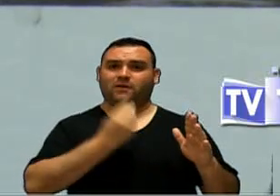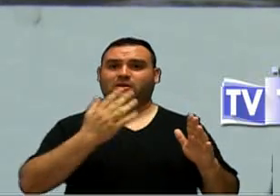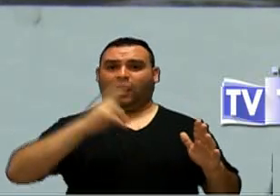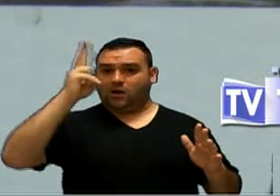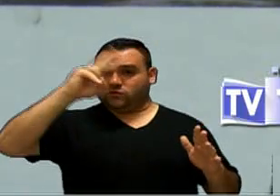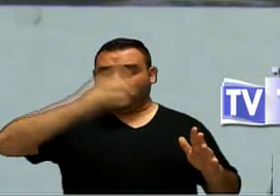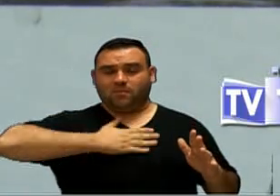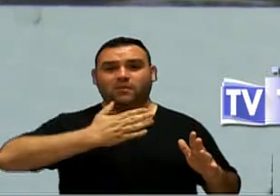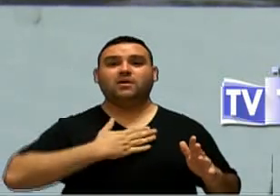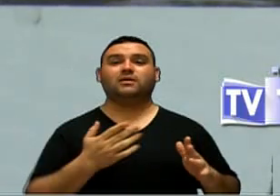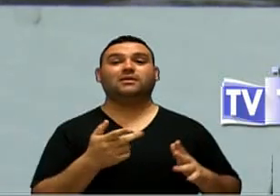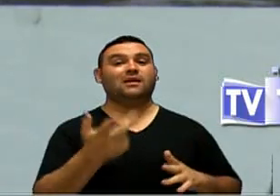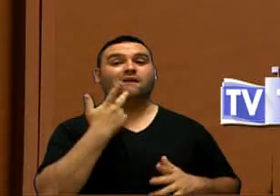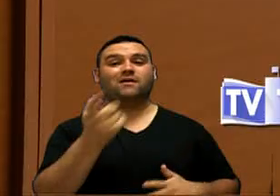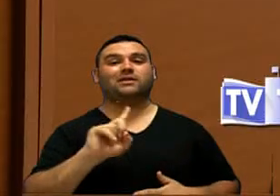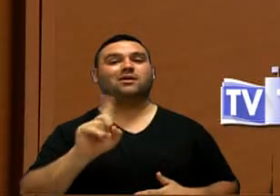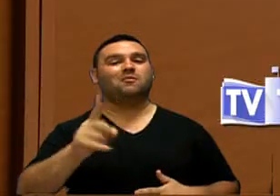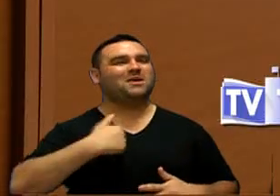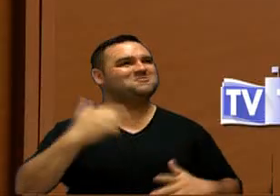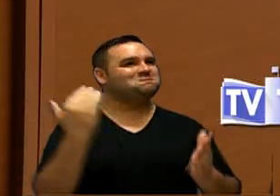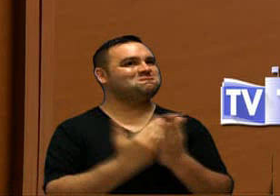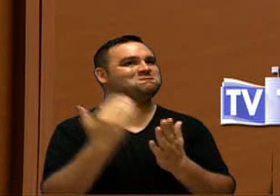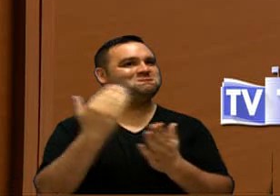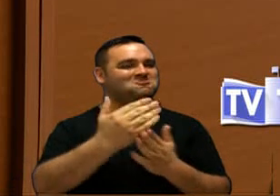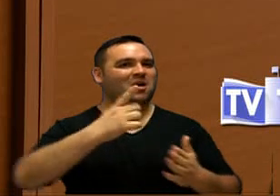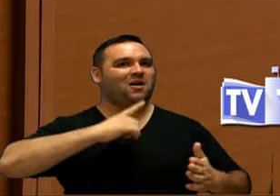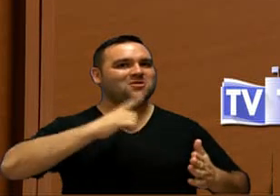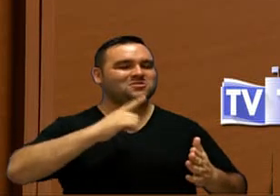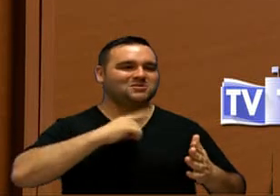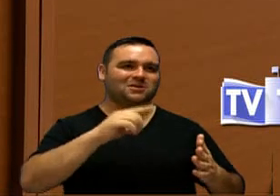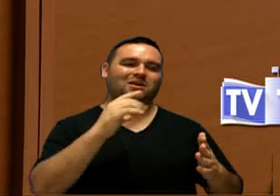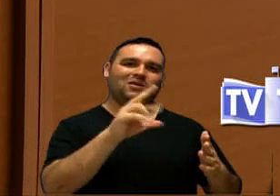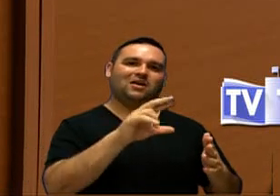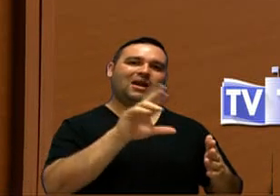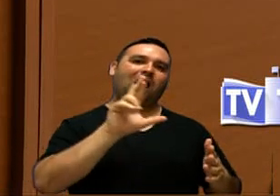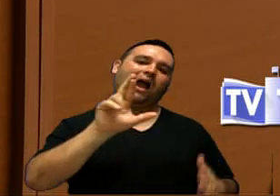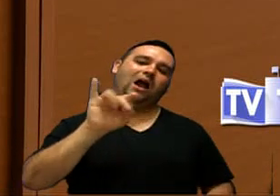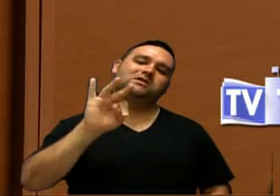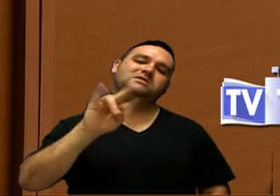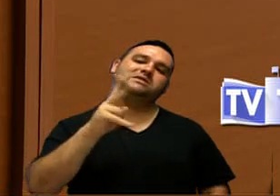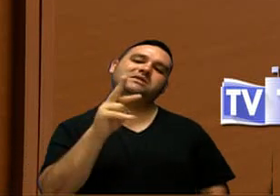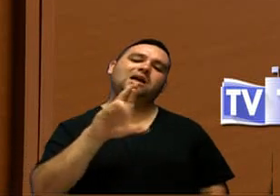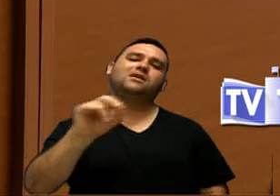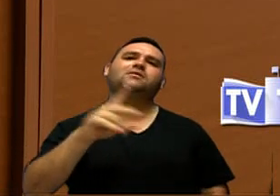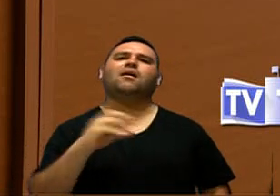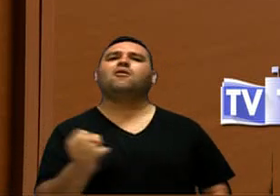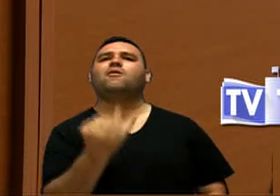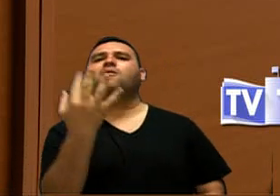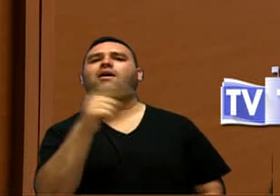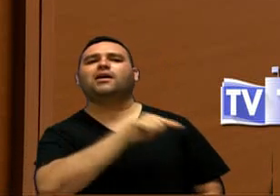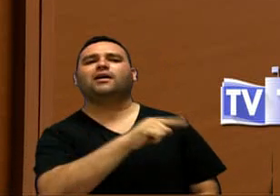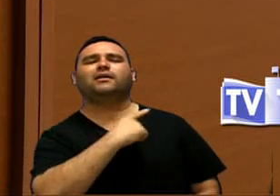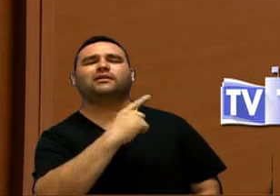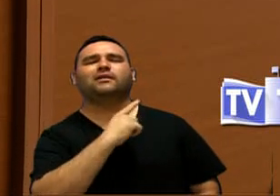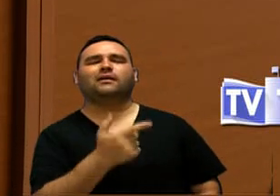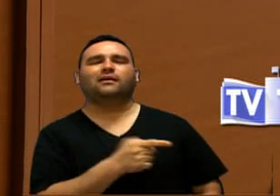história. Lembrando que ele não fala, mas é o maior artilheiro do Cruzeirão de todos os tempos. Quantas vezes,